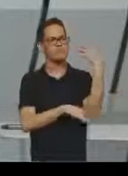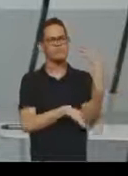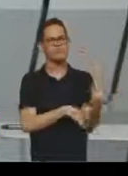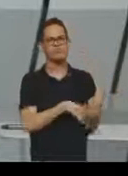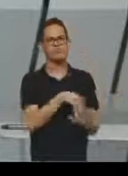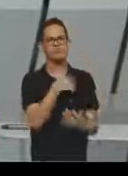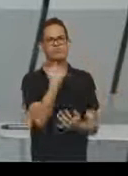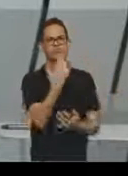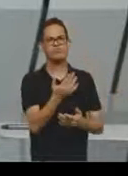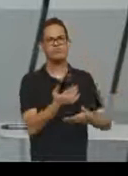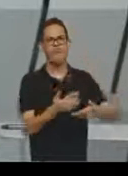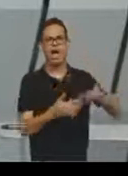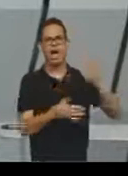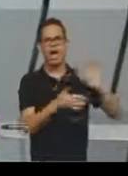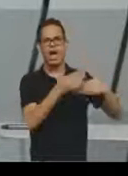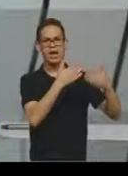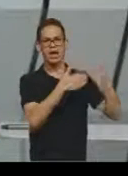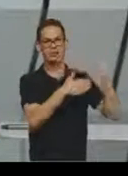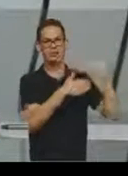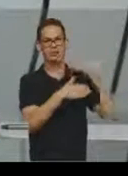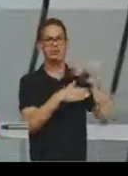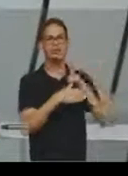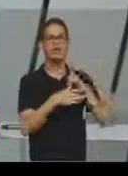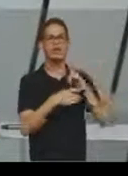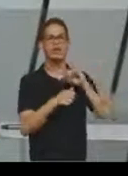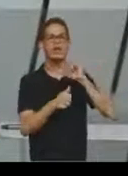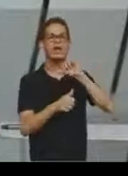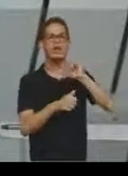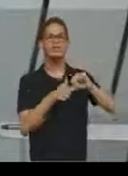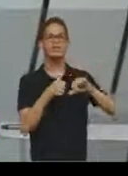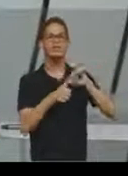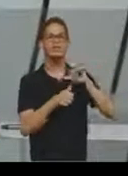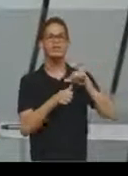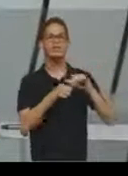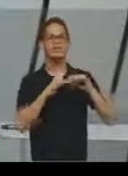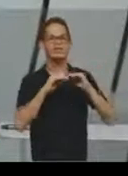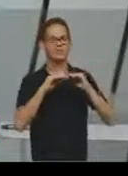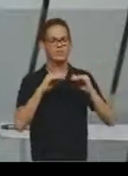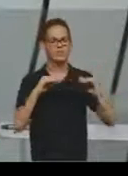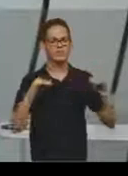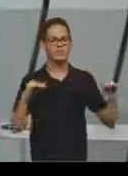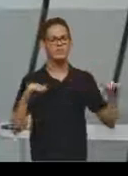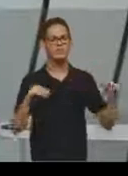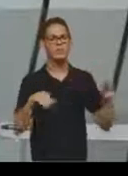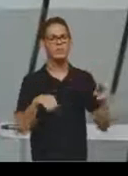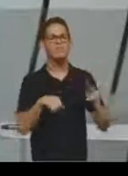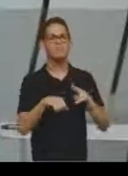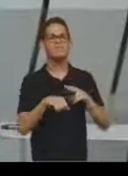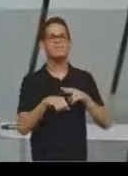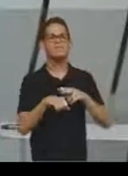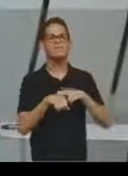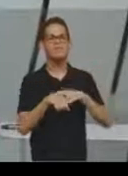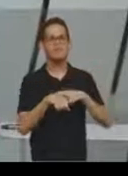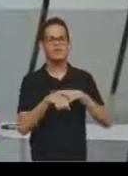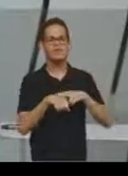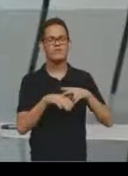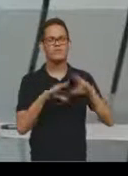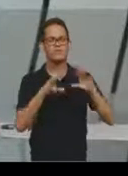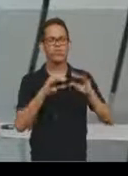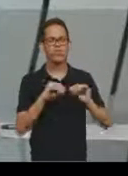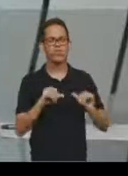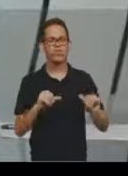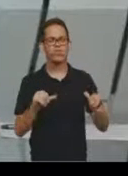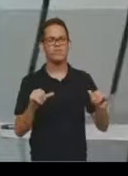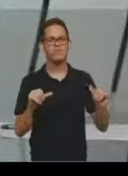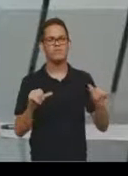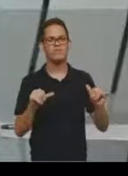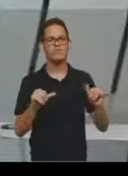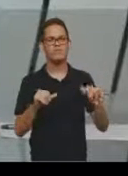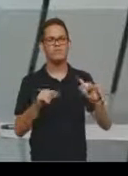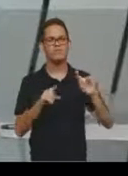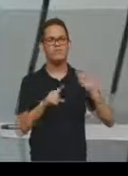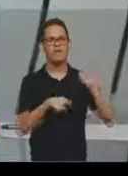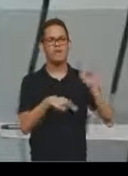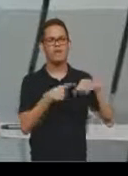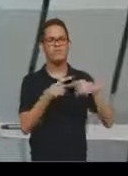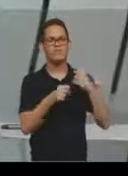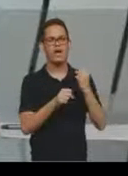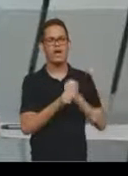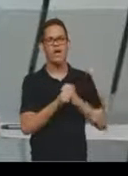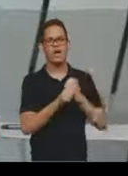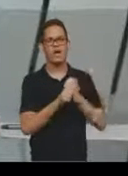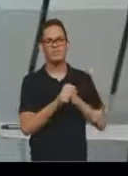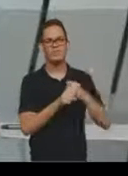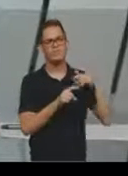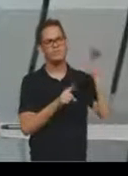tropicais de pteridófitas, elas formassem, então, uma cobertura vegetal muito grande. E com isso, então, ao longo de anos,